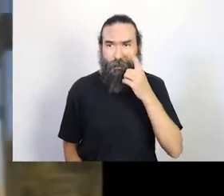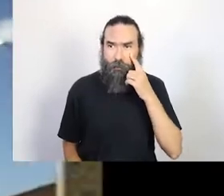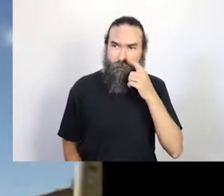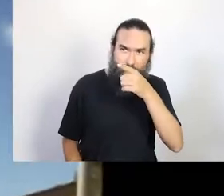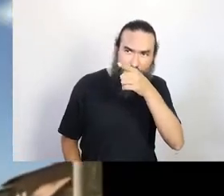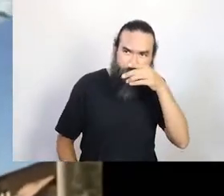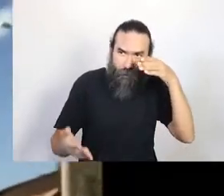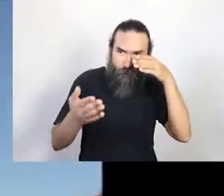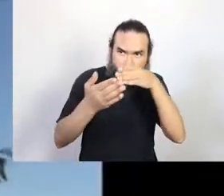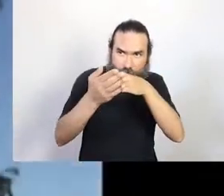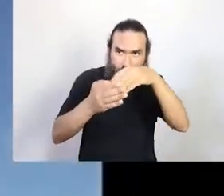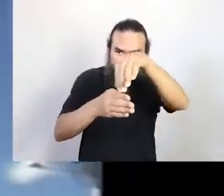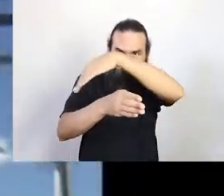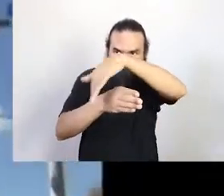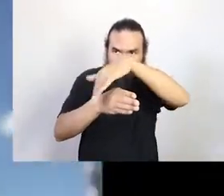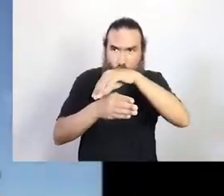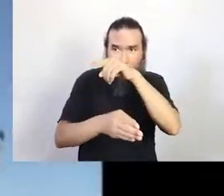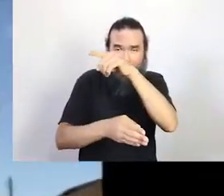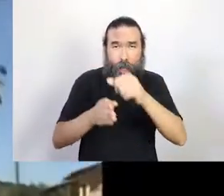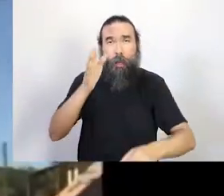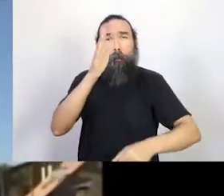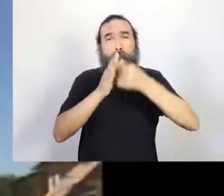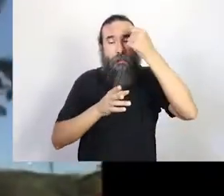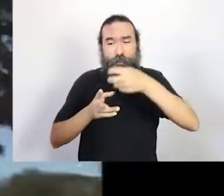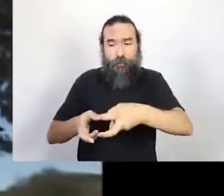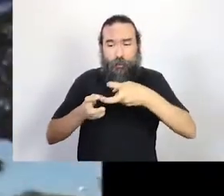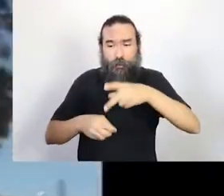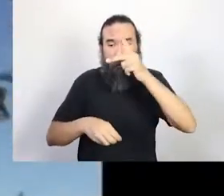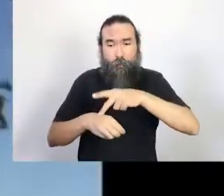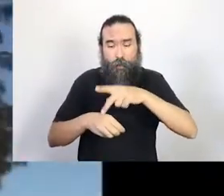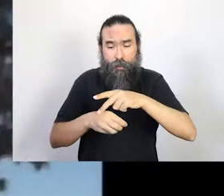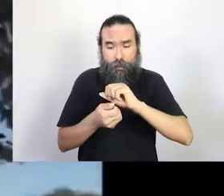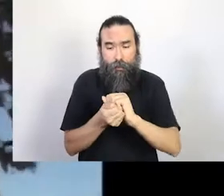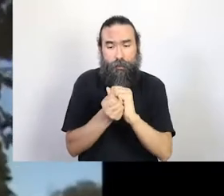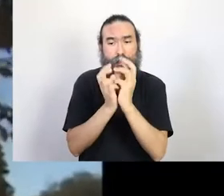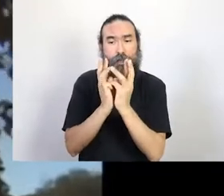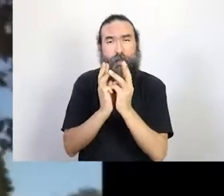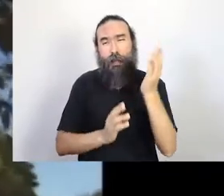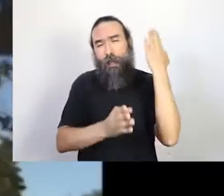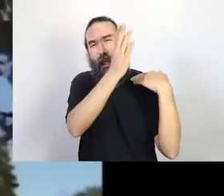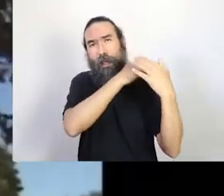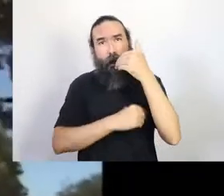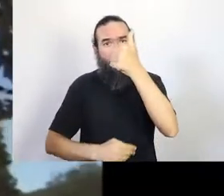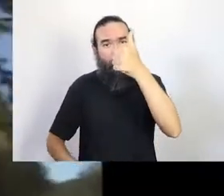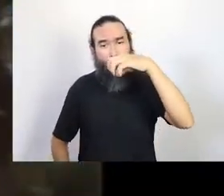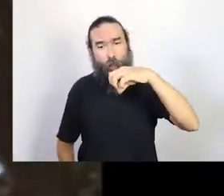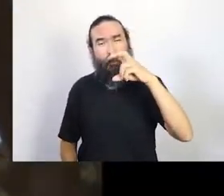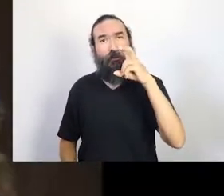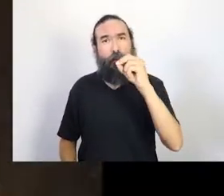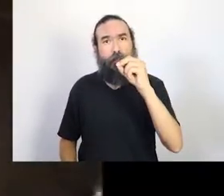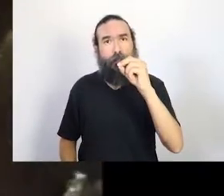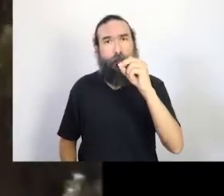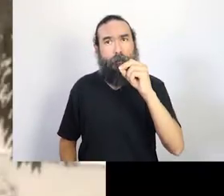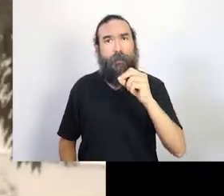Viu bem ali, onde o carro dá aquela volta? Ali foi o primeiro sítio dele de 1950. Deu muito cristal.